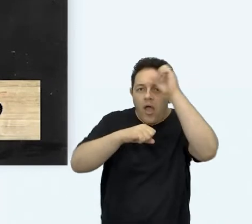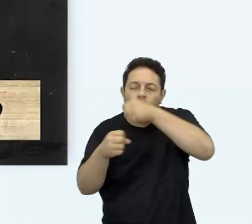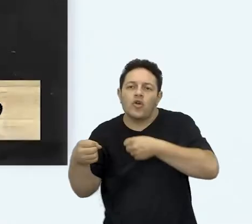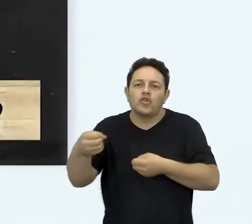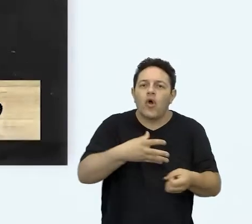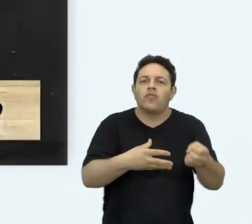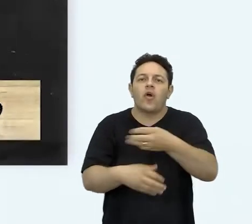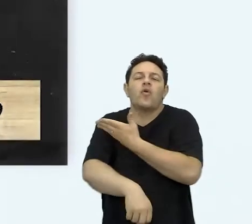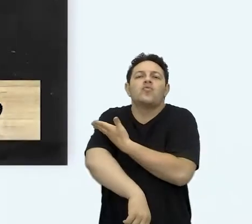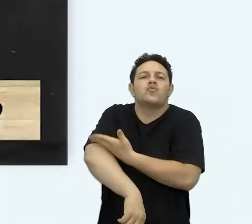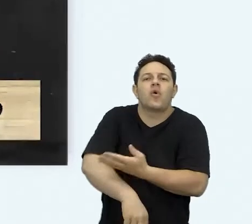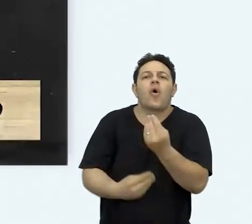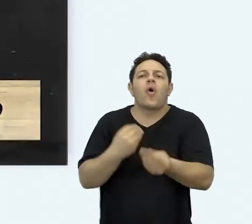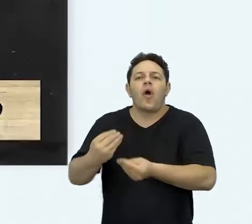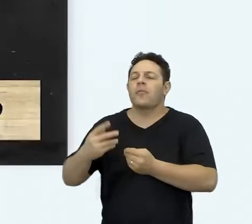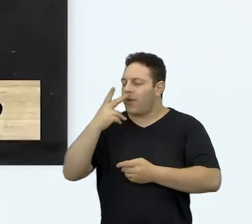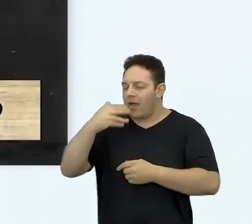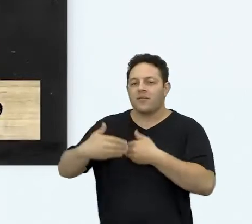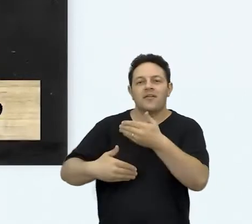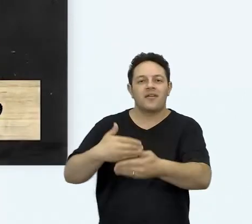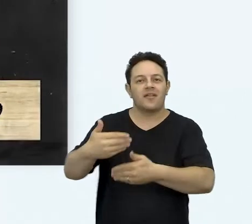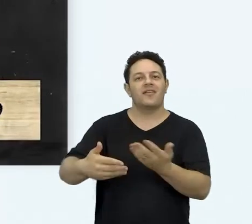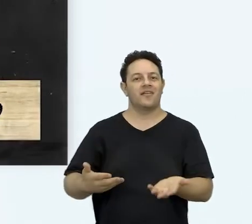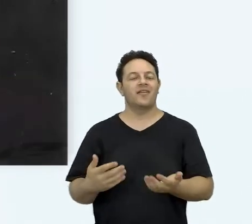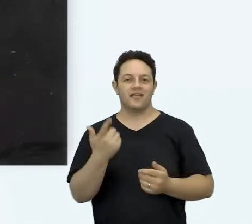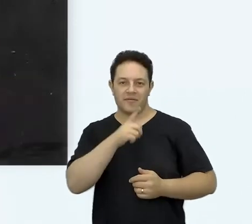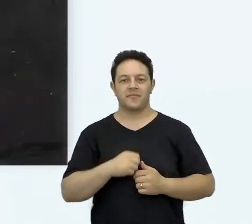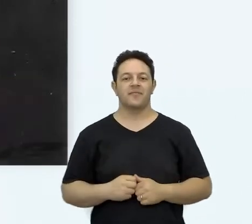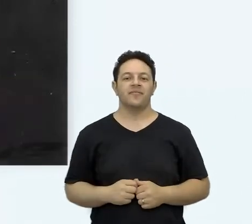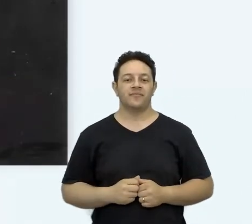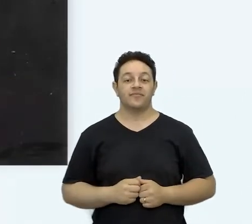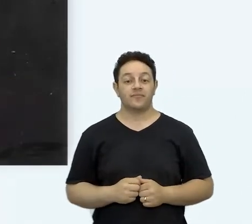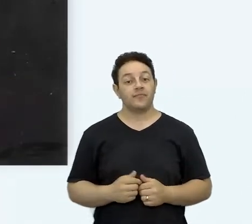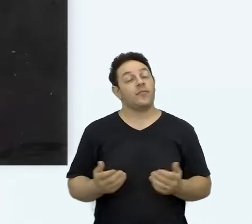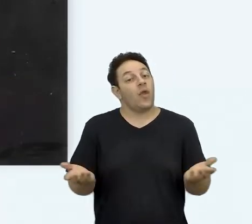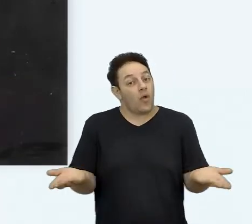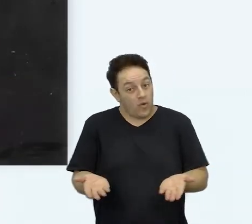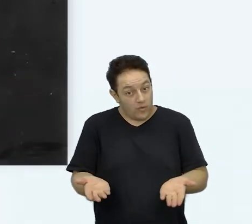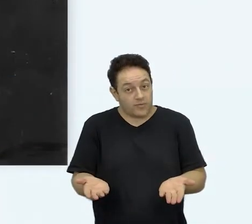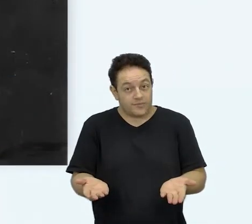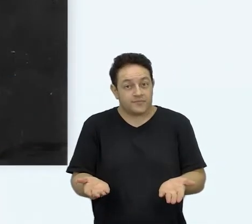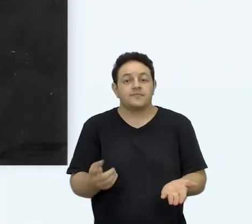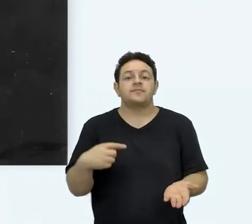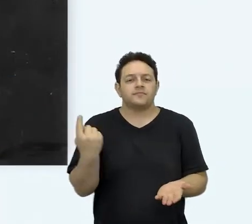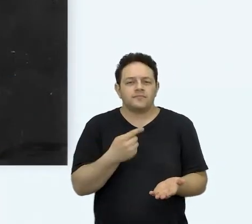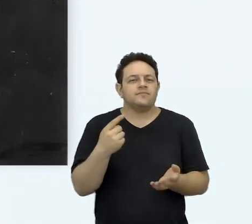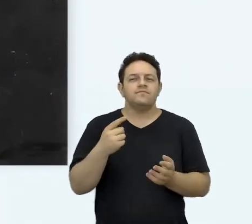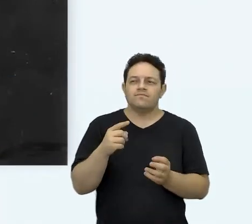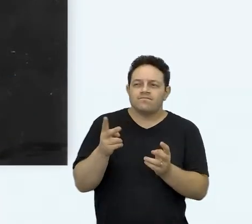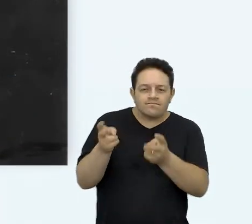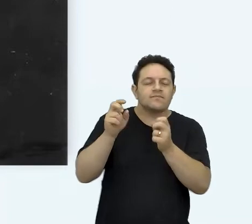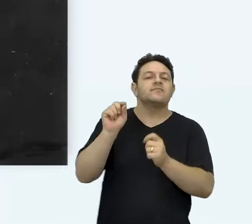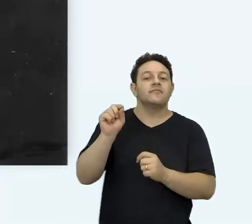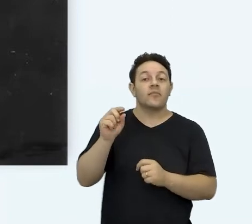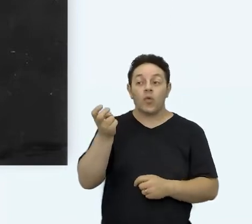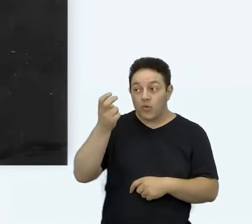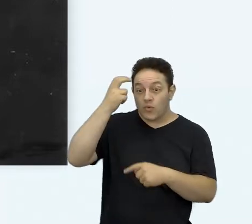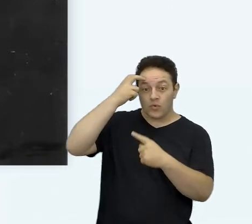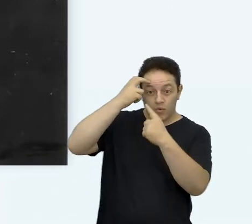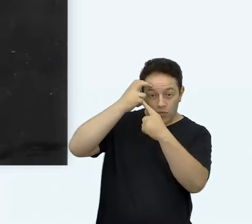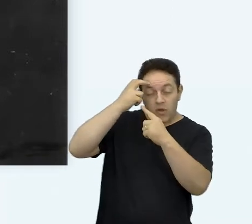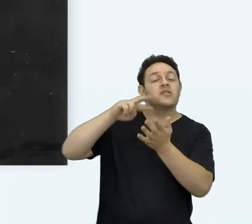eram semeadas para produzir bons frutos. Atualmente, uma das visões aceitas é a de que a cultura